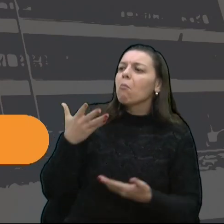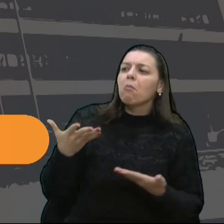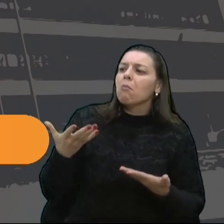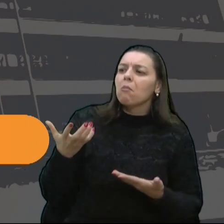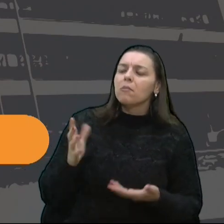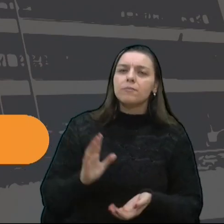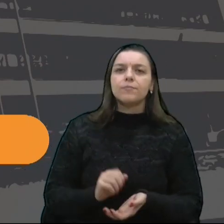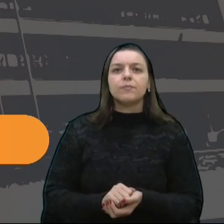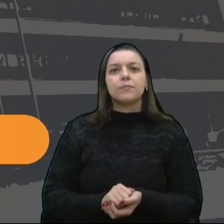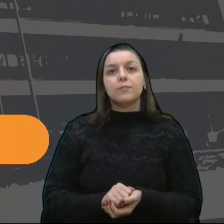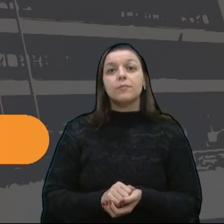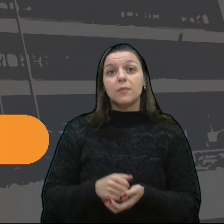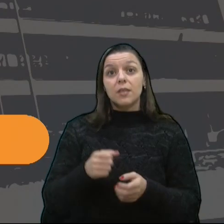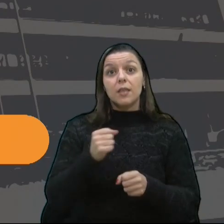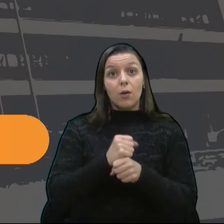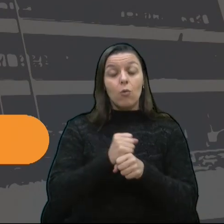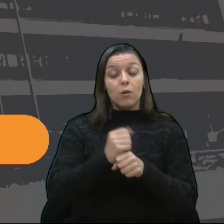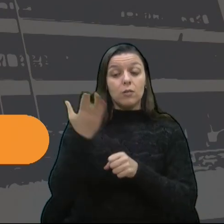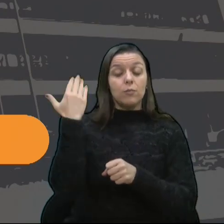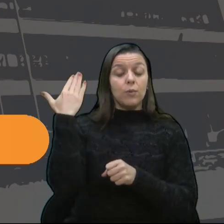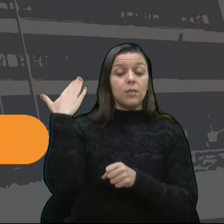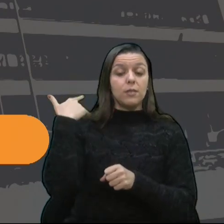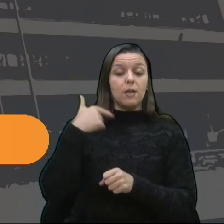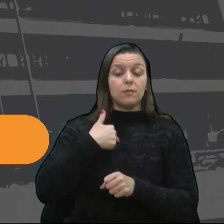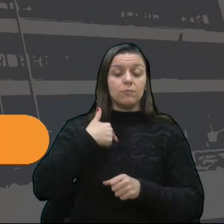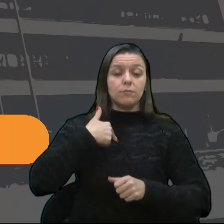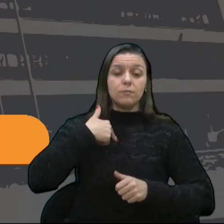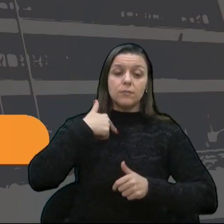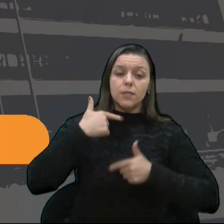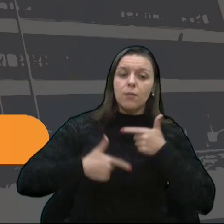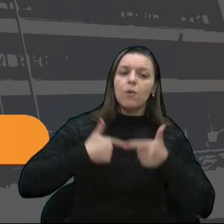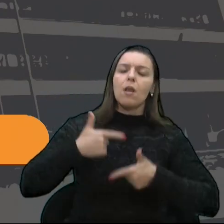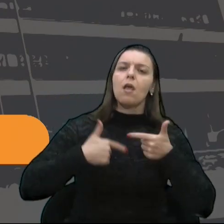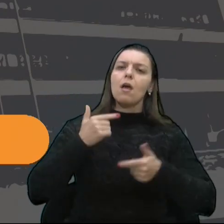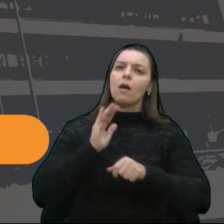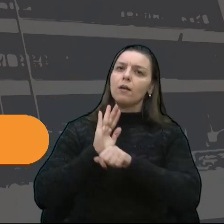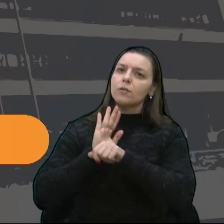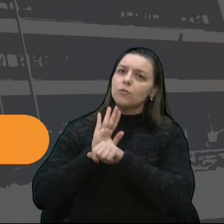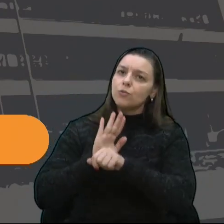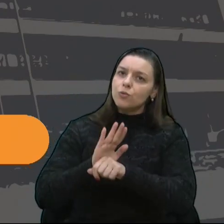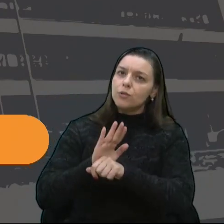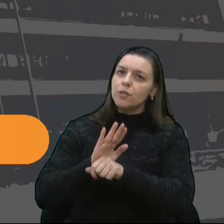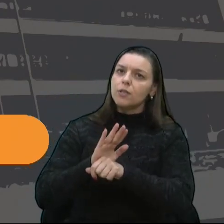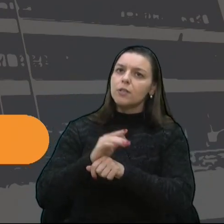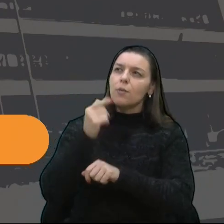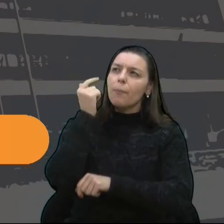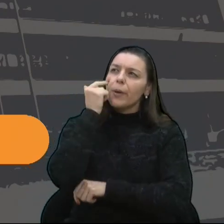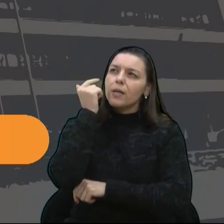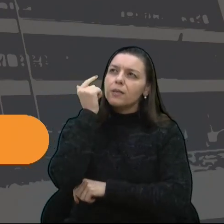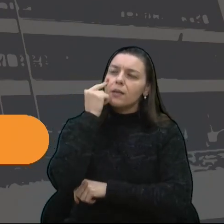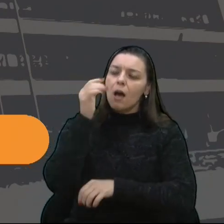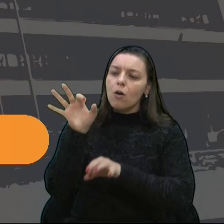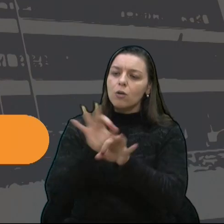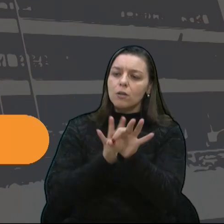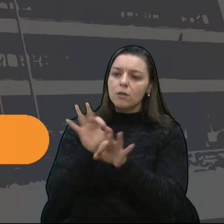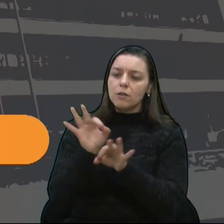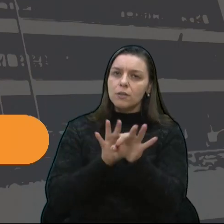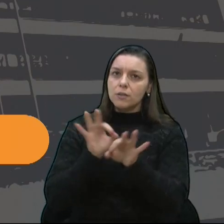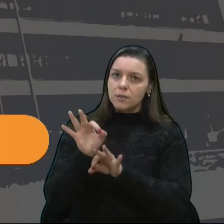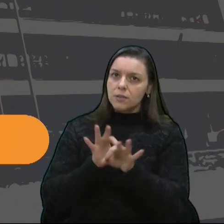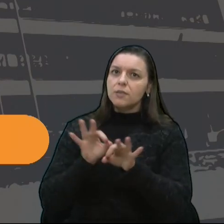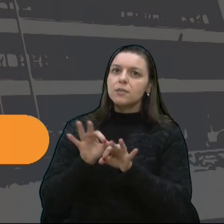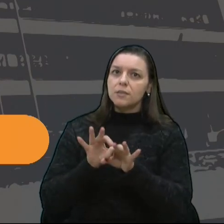Então, ano passado, ter ido trabalhar e ter ajudado a pensar, a organizar,